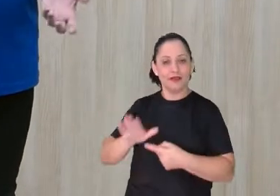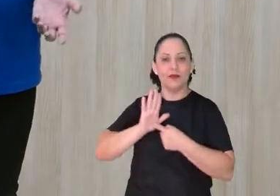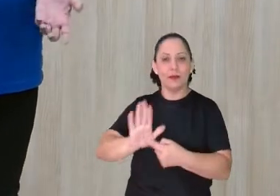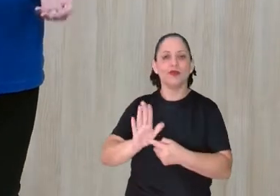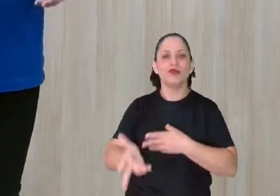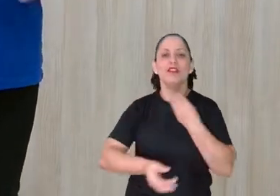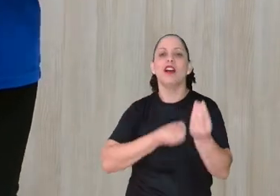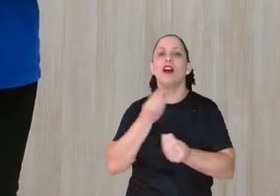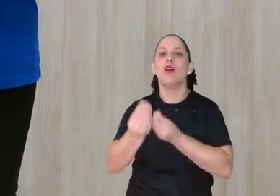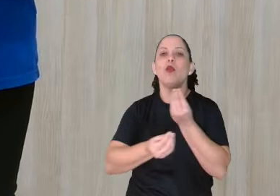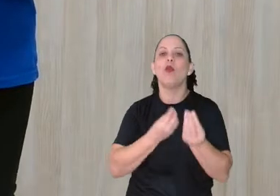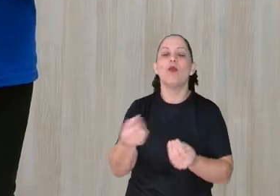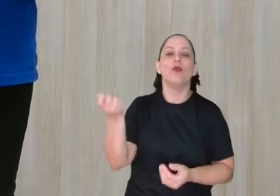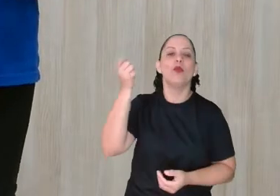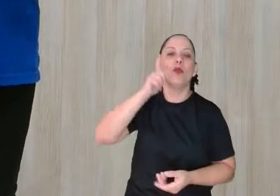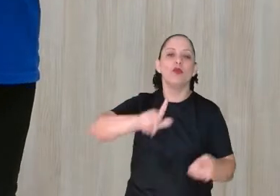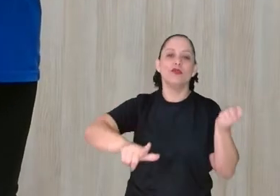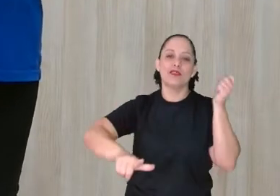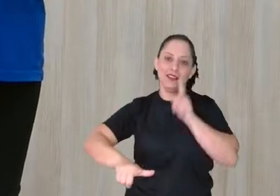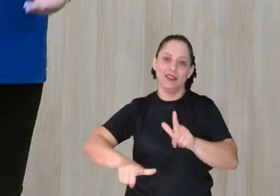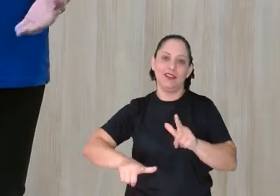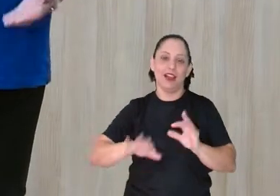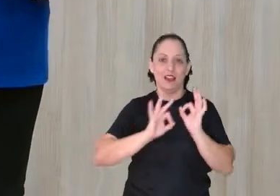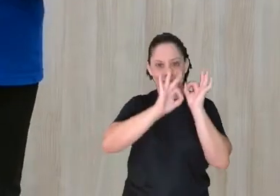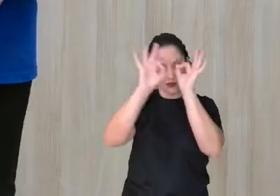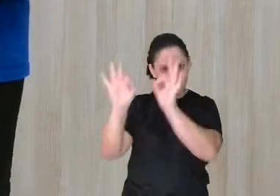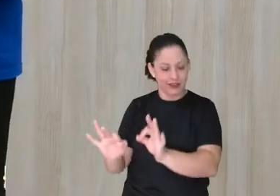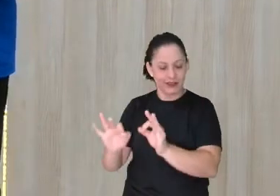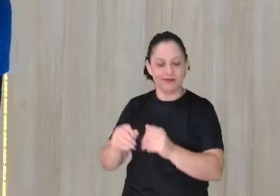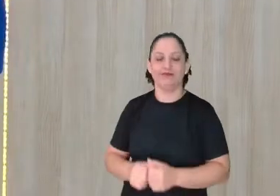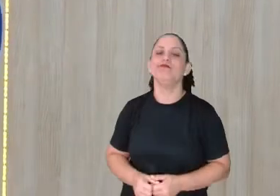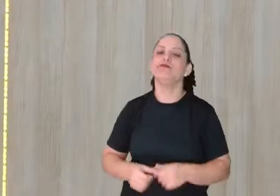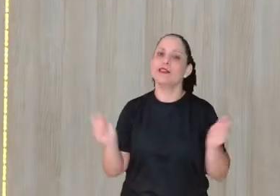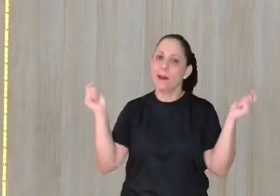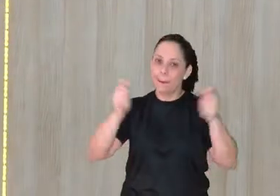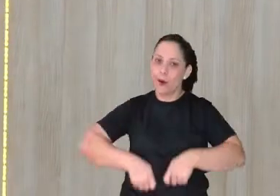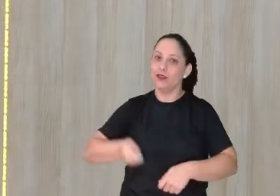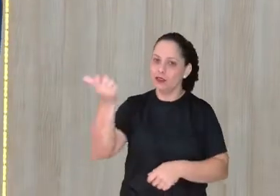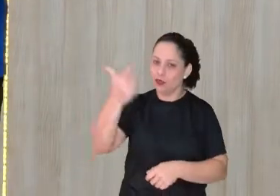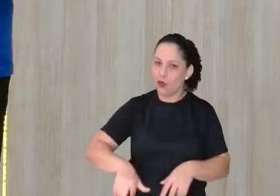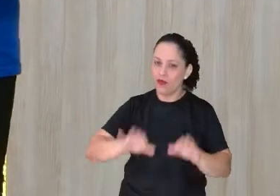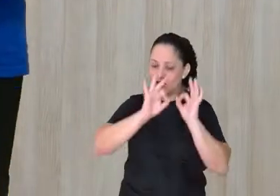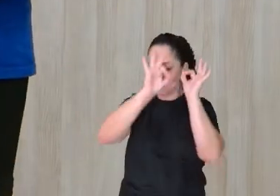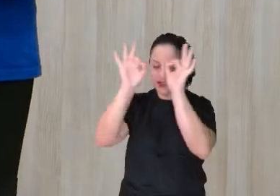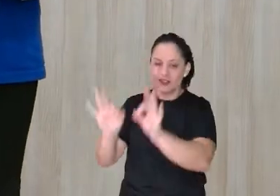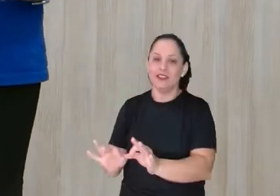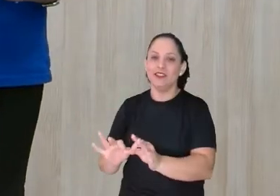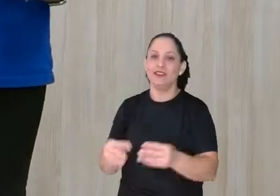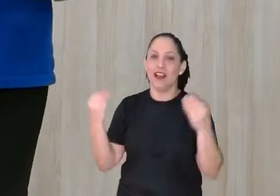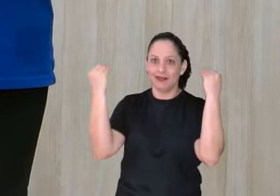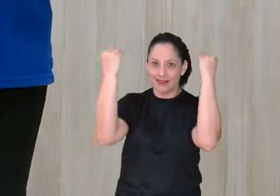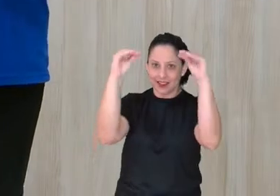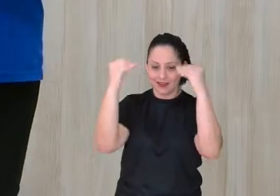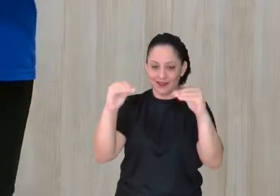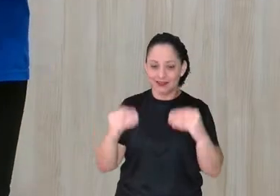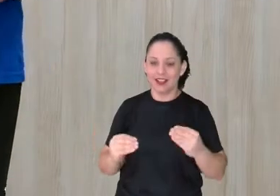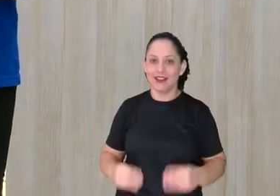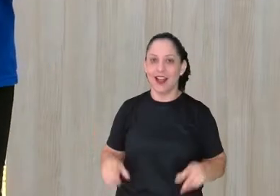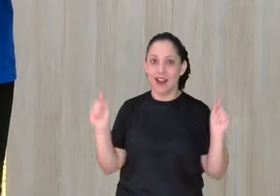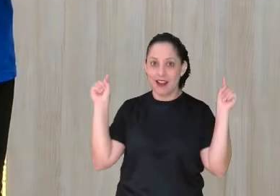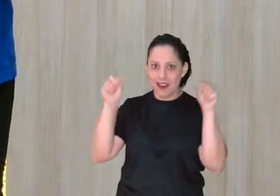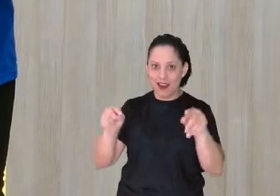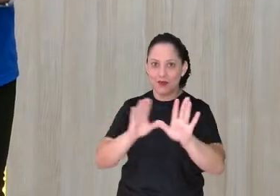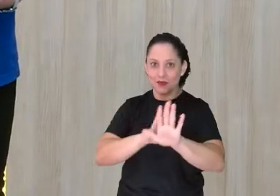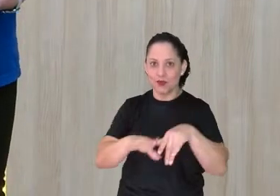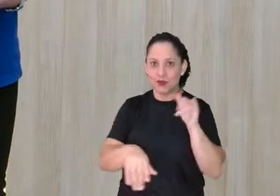caminho, como é que vê essas aulas. E quem quiser rever também pode. Não esquecendo que lá no YouTube tem um chat e a